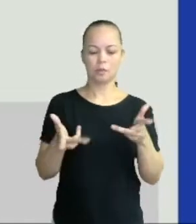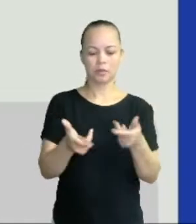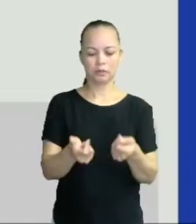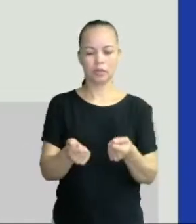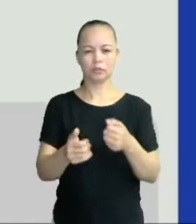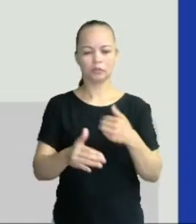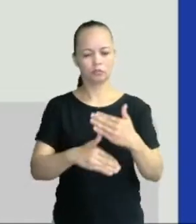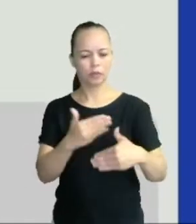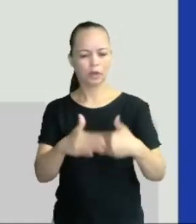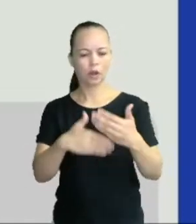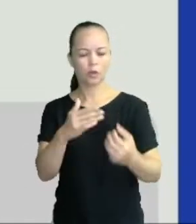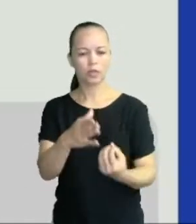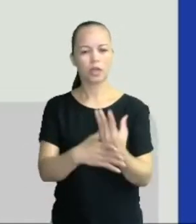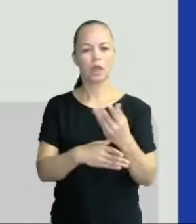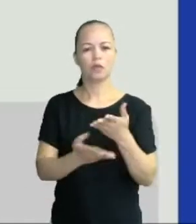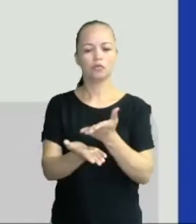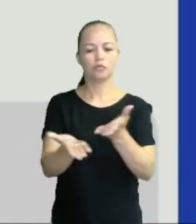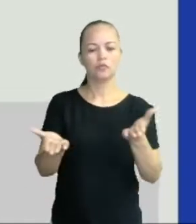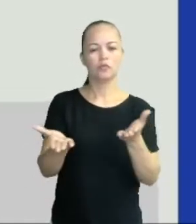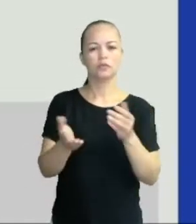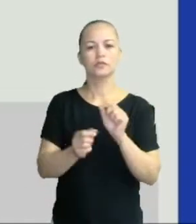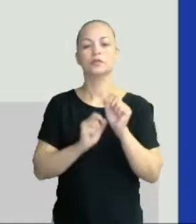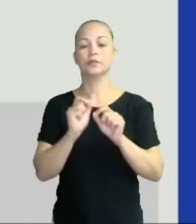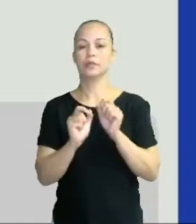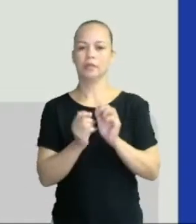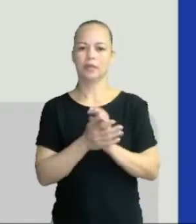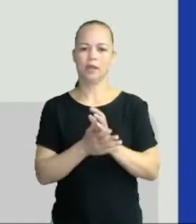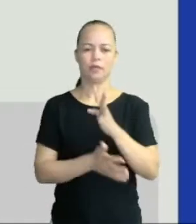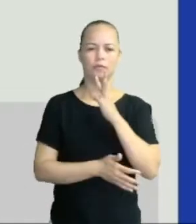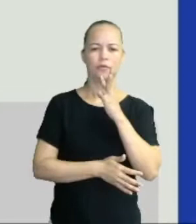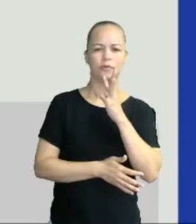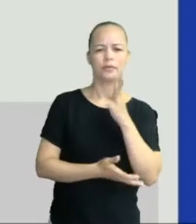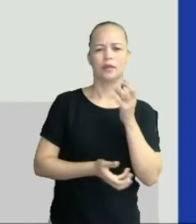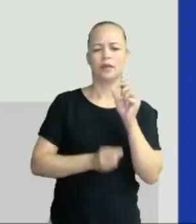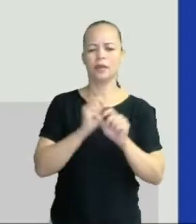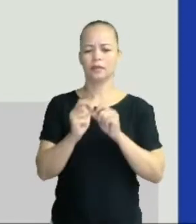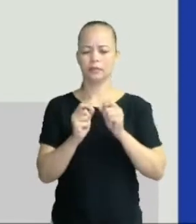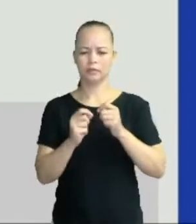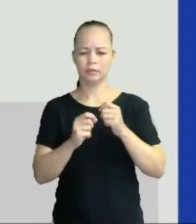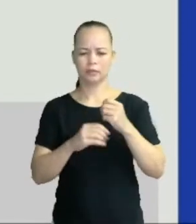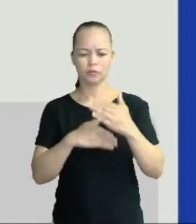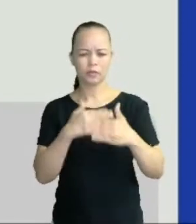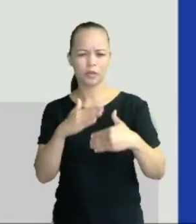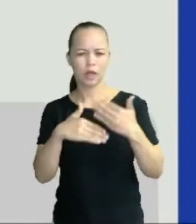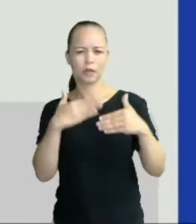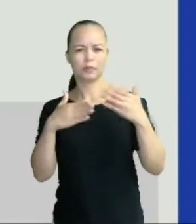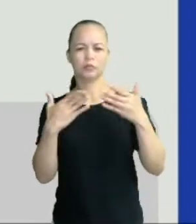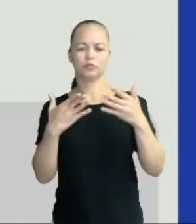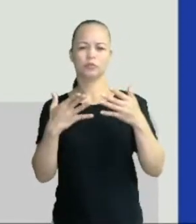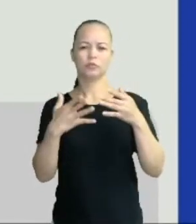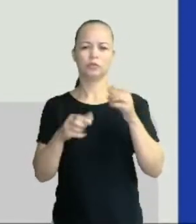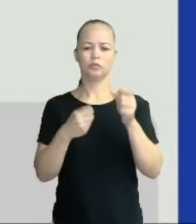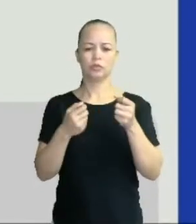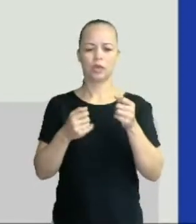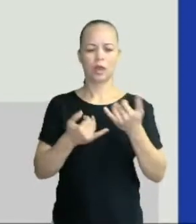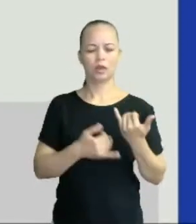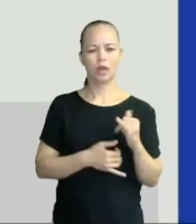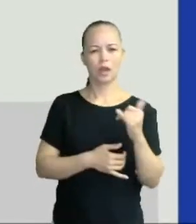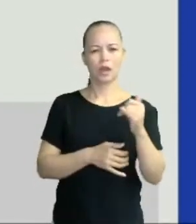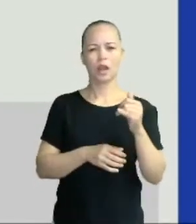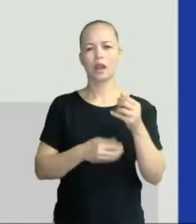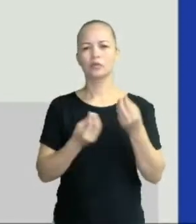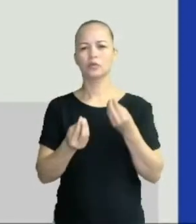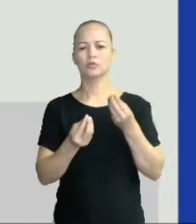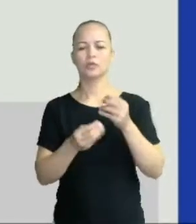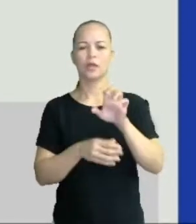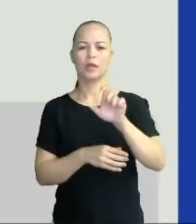espera construir com você, que a gente espera edificar com você, é reconhecer a interação entre os átomos que buscam estabilidade eletrônica. Então os átomos estão o